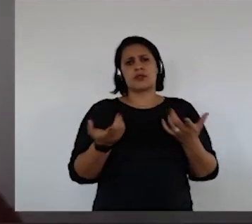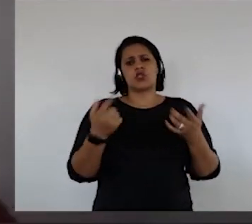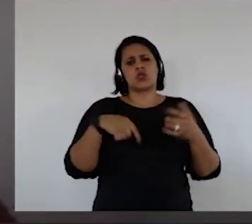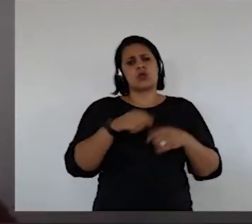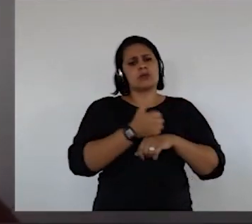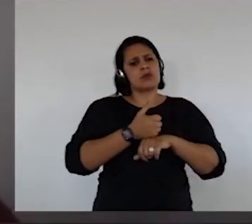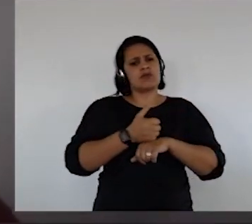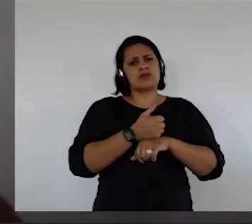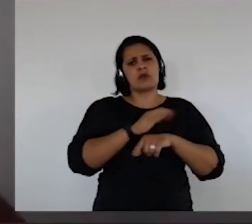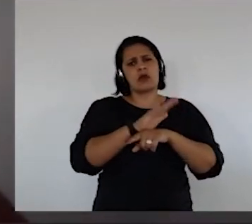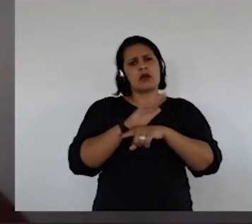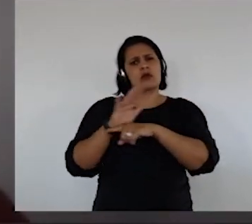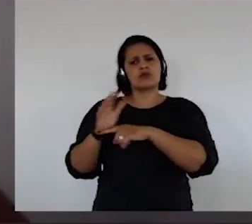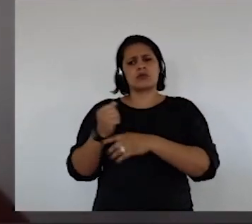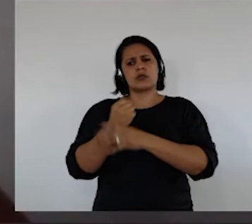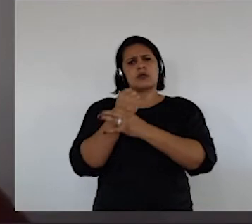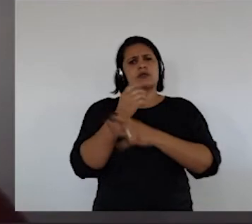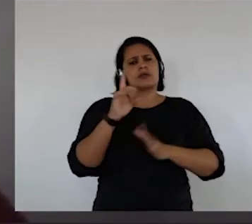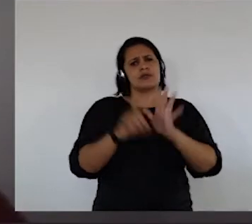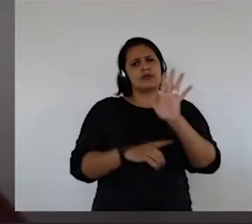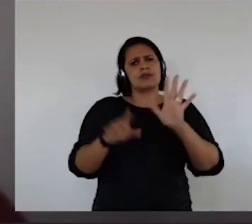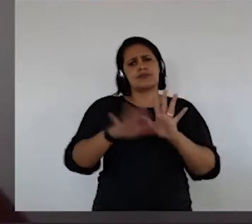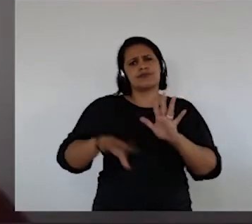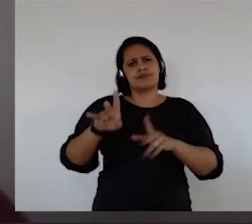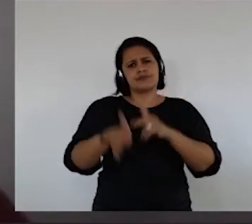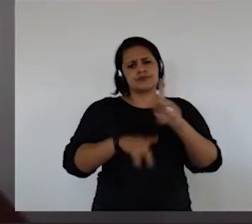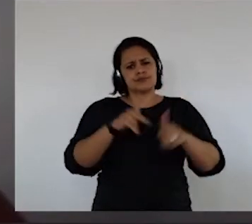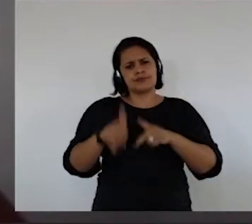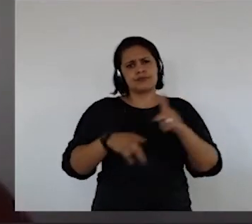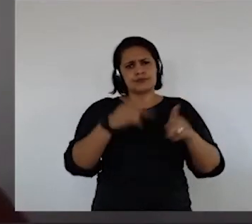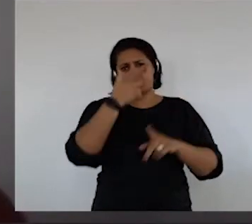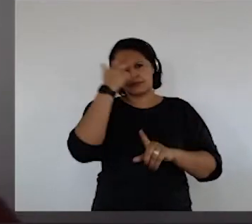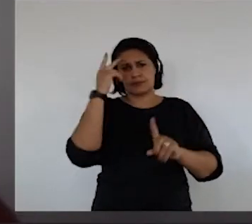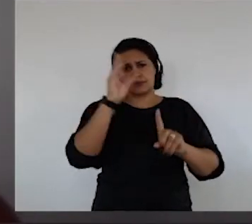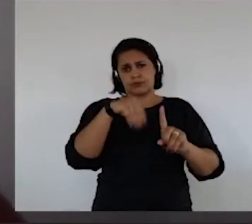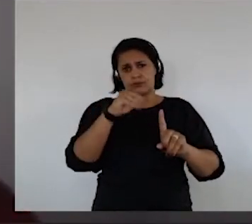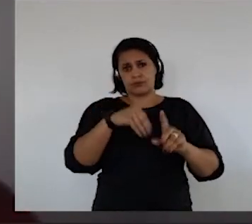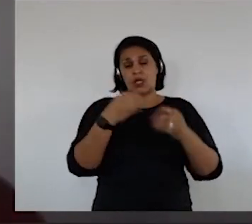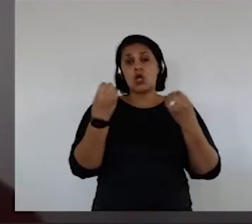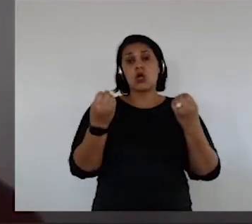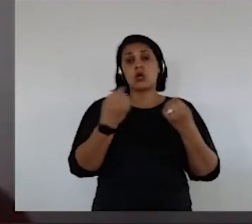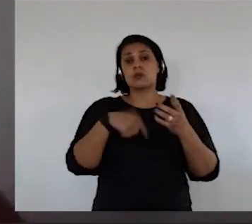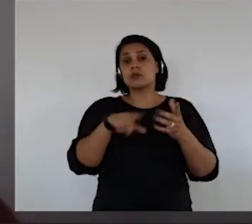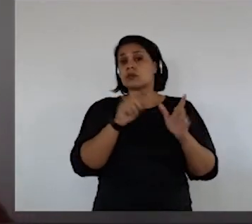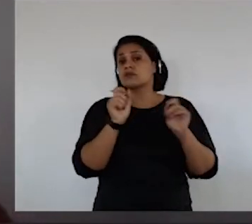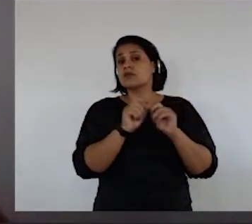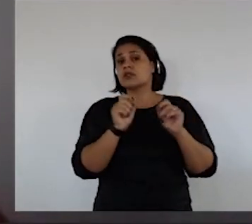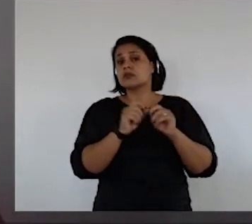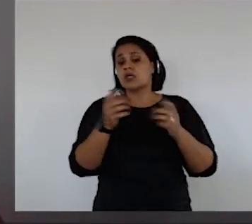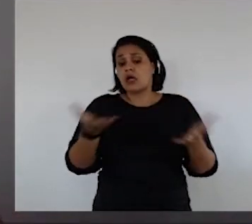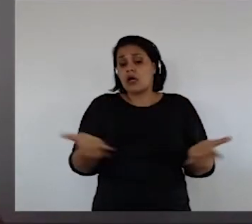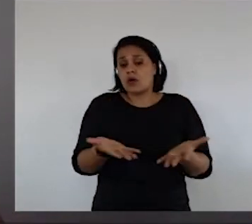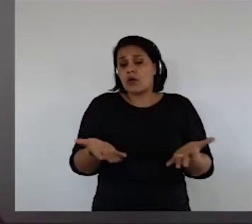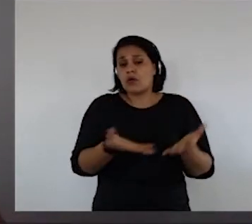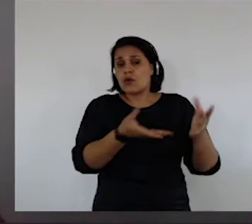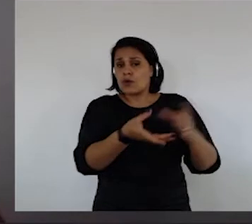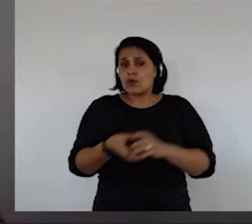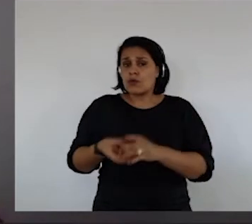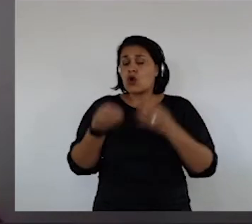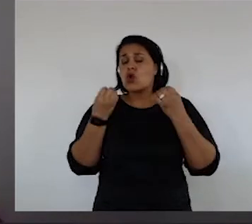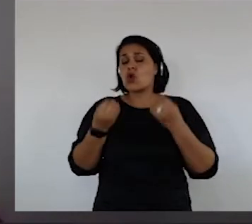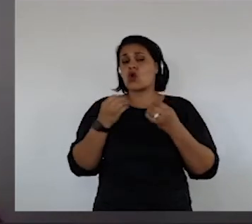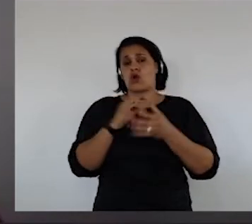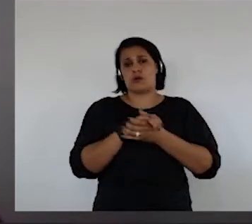profissionais que ajudam na garantia do direito da população mais vulnerável, qual é a função da gente nesse contexto, sabe? Qual é a função